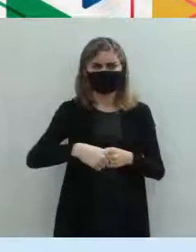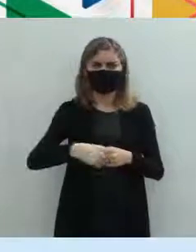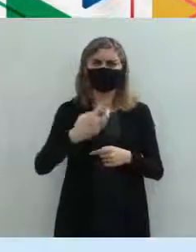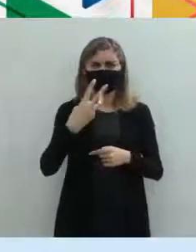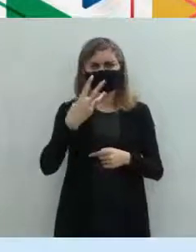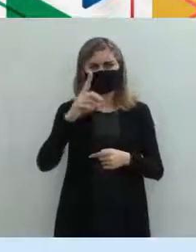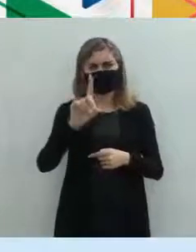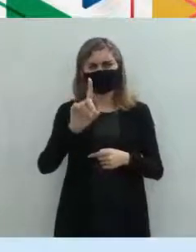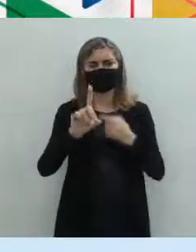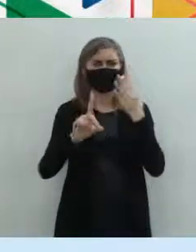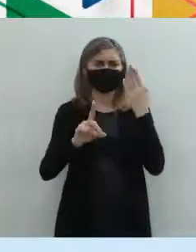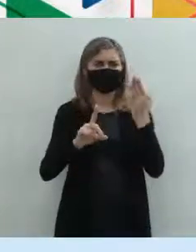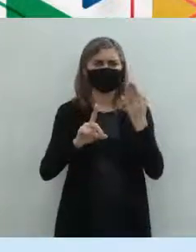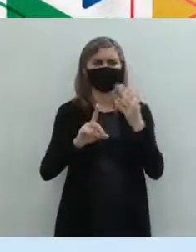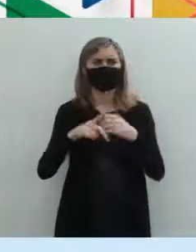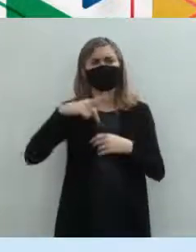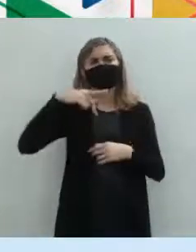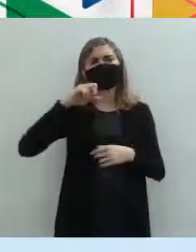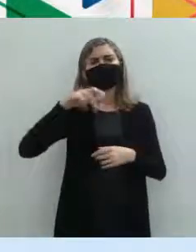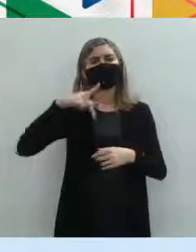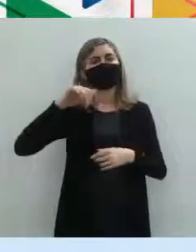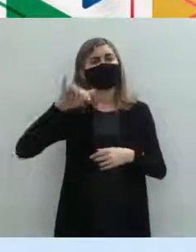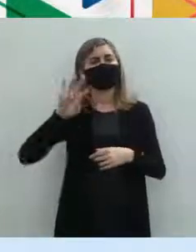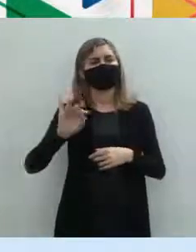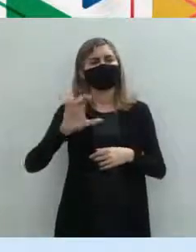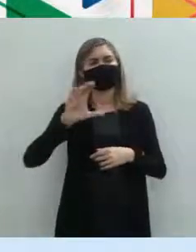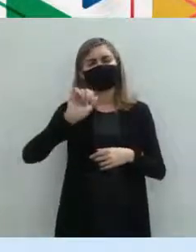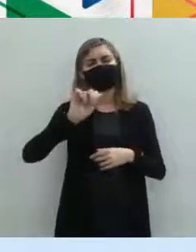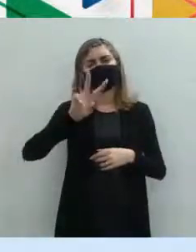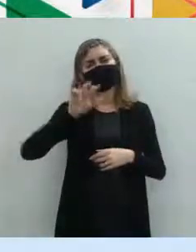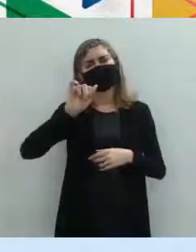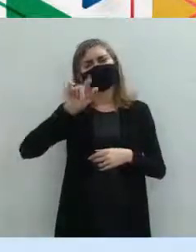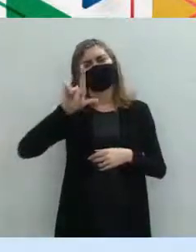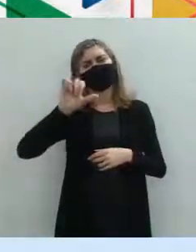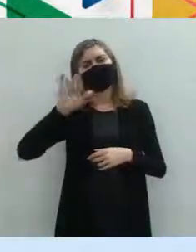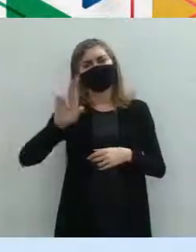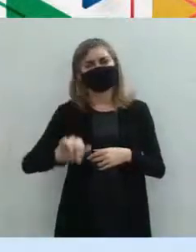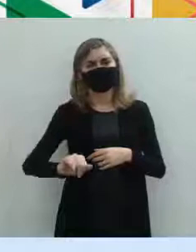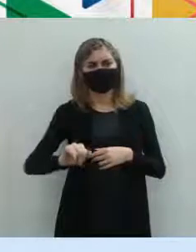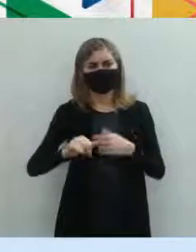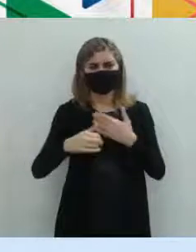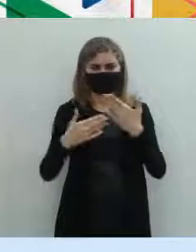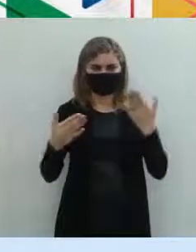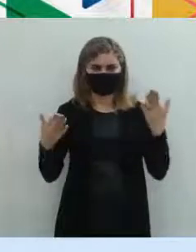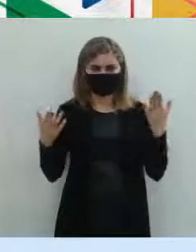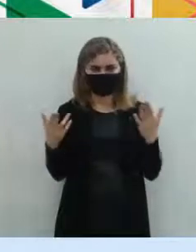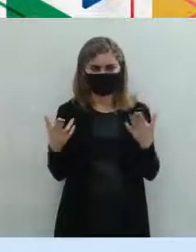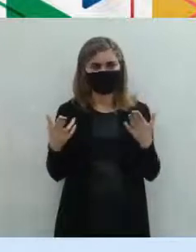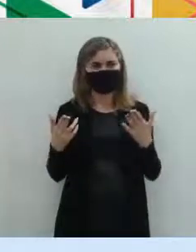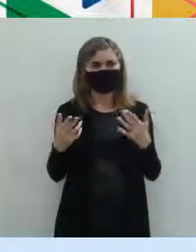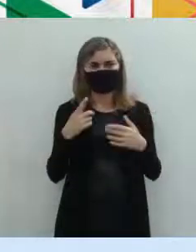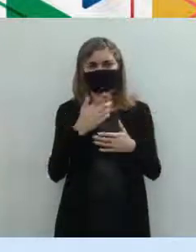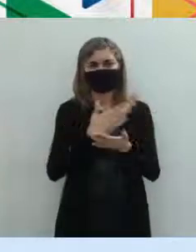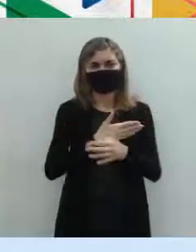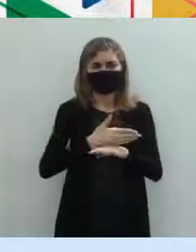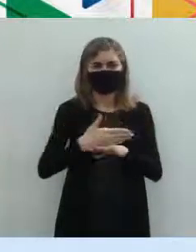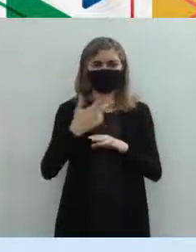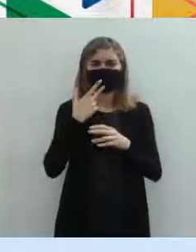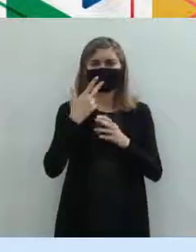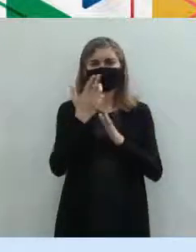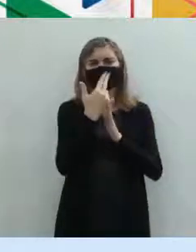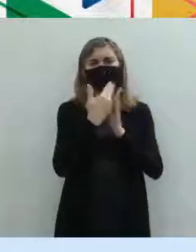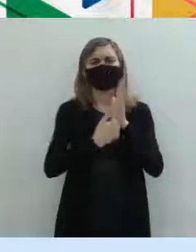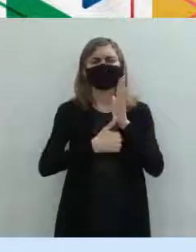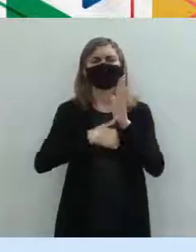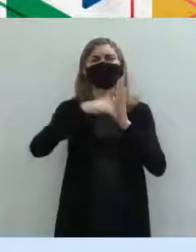3D, a gente chama de perspectiva cavaleira, dos cavaleiros medievais. Eles costumavam fazer